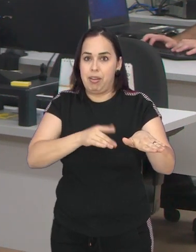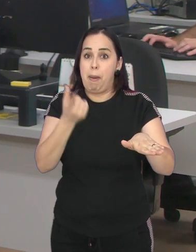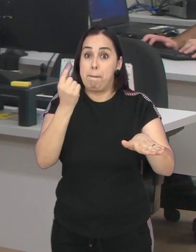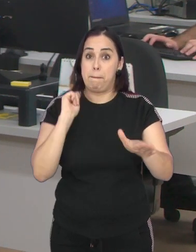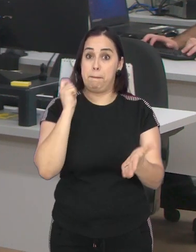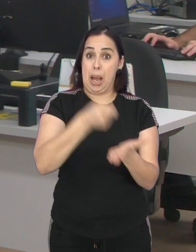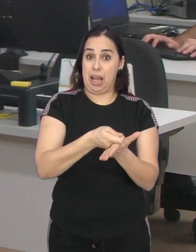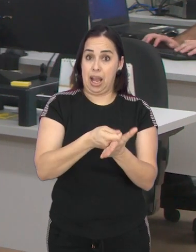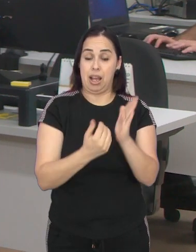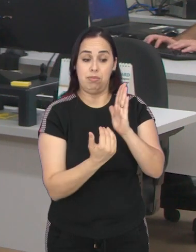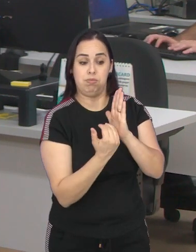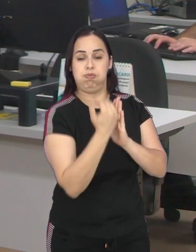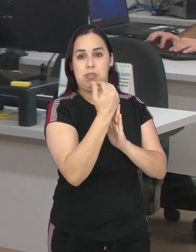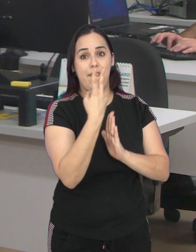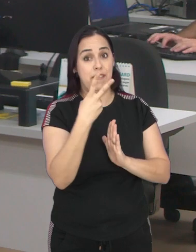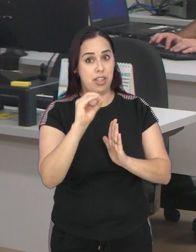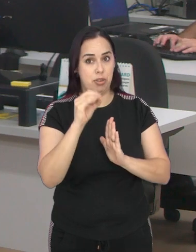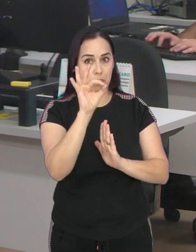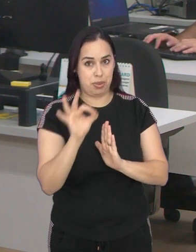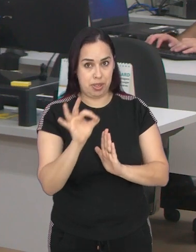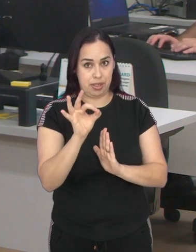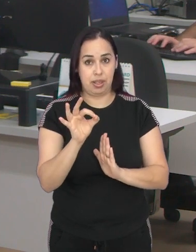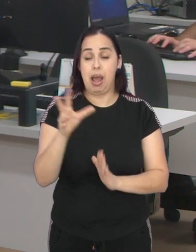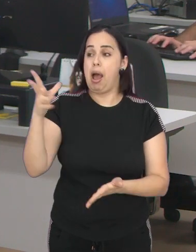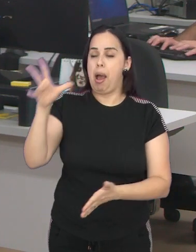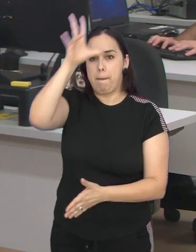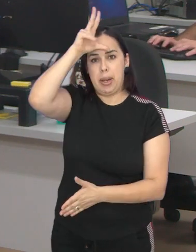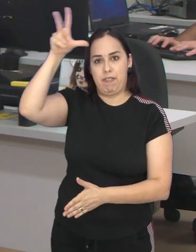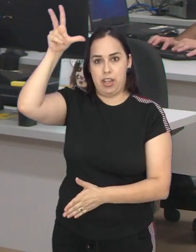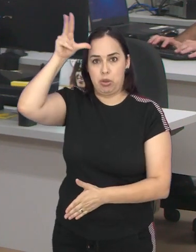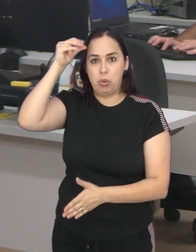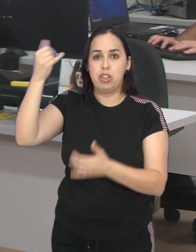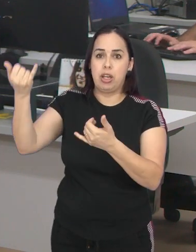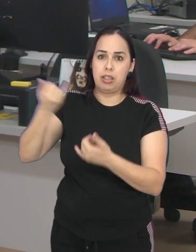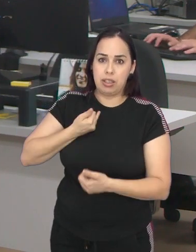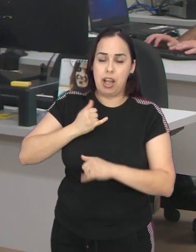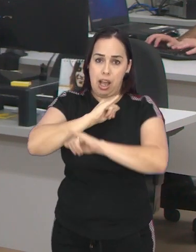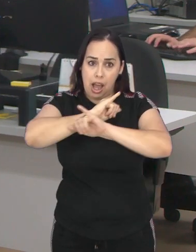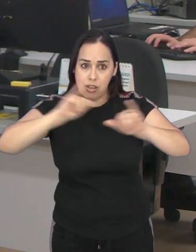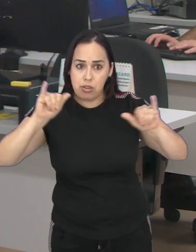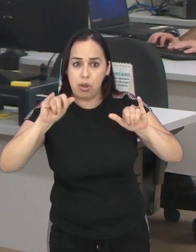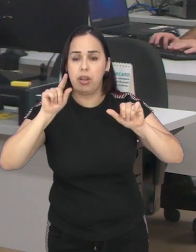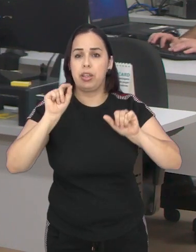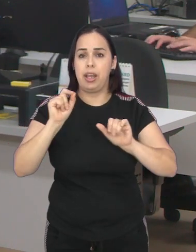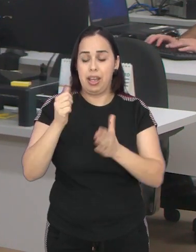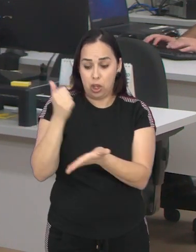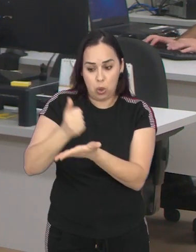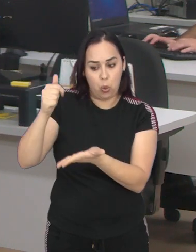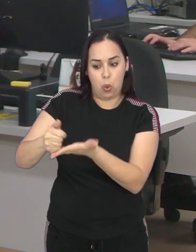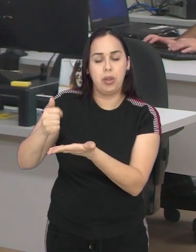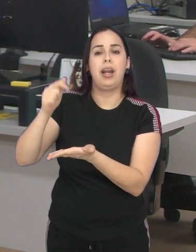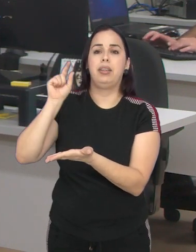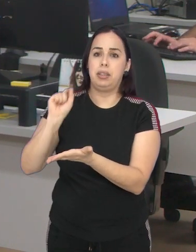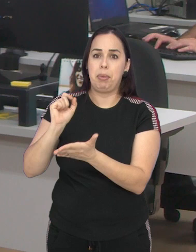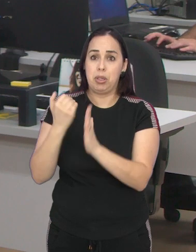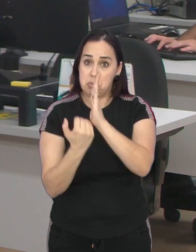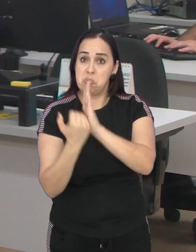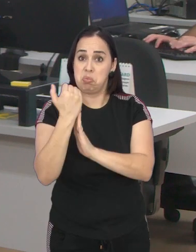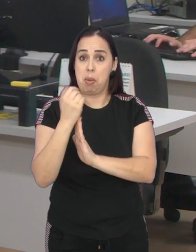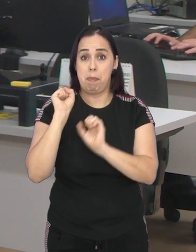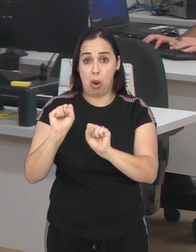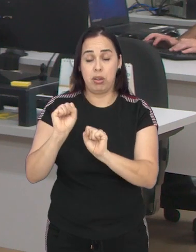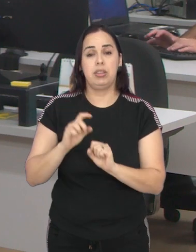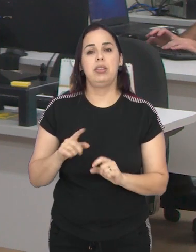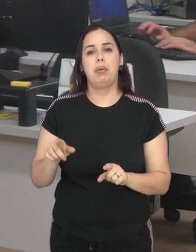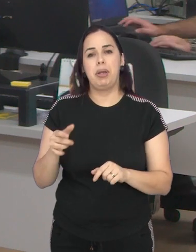cobrado pelo estacionamento rotativo. Segundo a Prefeitura, essa é uma atualização que está prevista em contrato. E a gente vai chamar a repórter